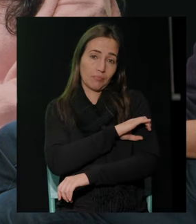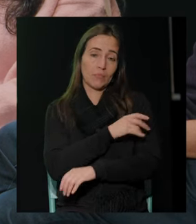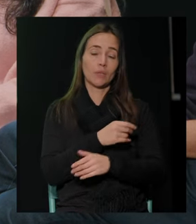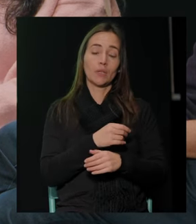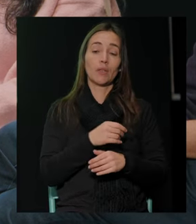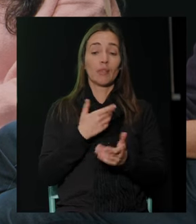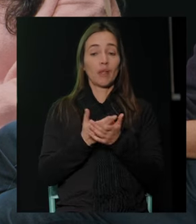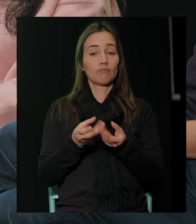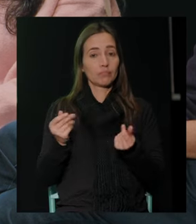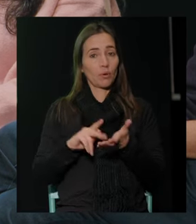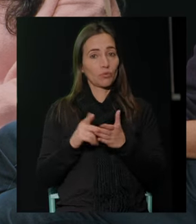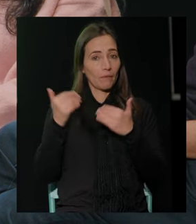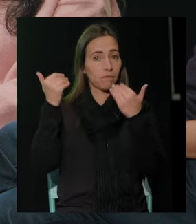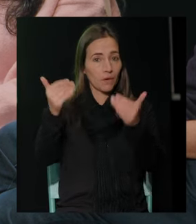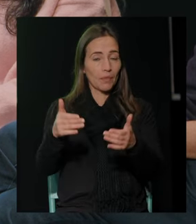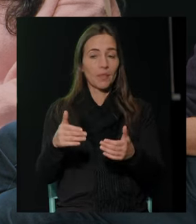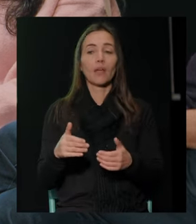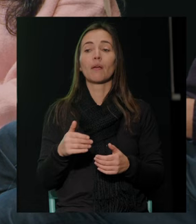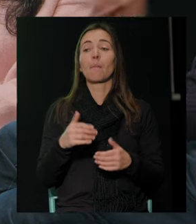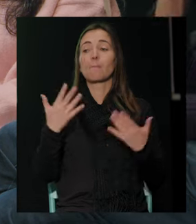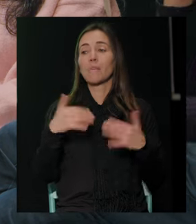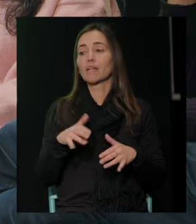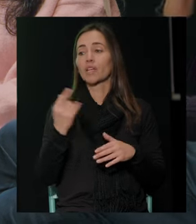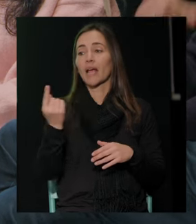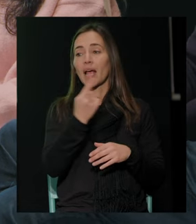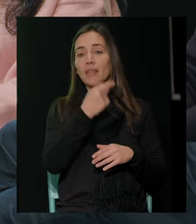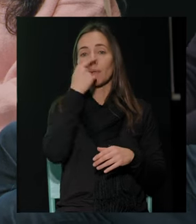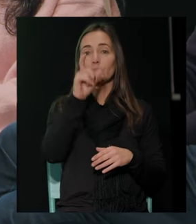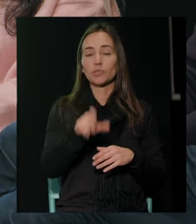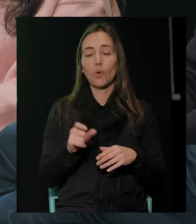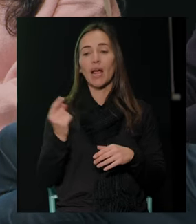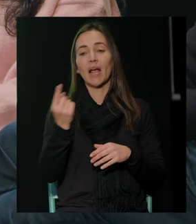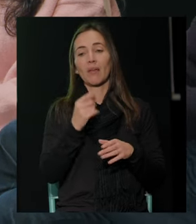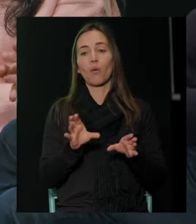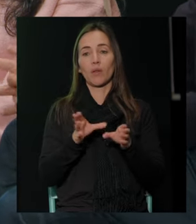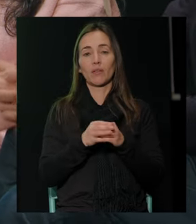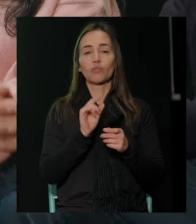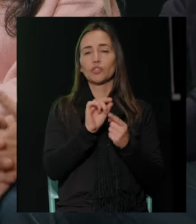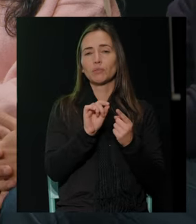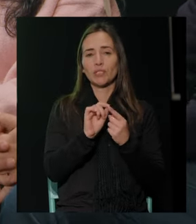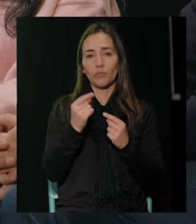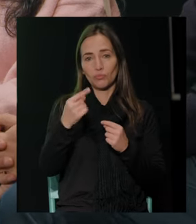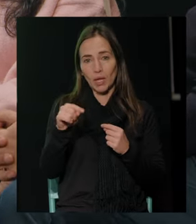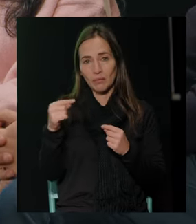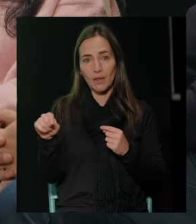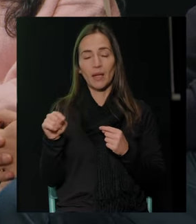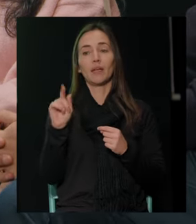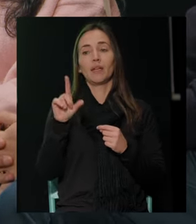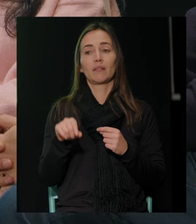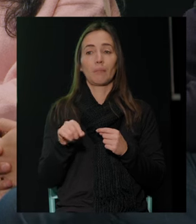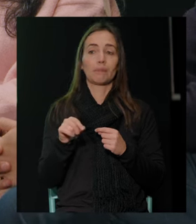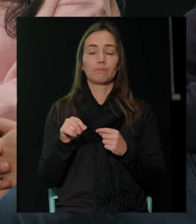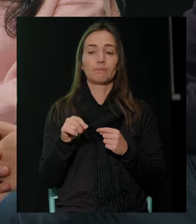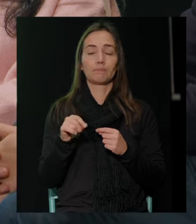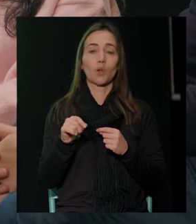que cada pessoa, cada grupo, cada coletivo, com as suas especificidades e com as suas, a partir das